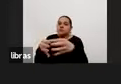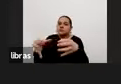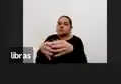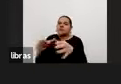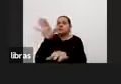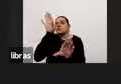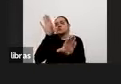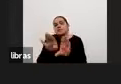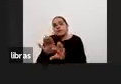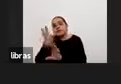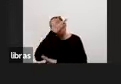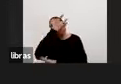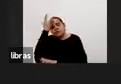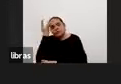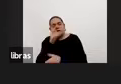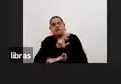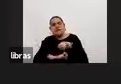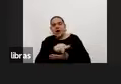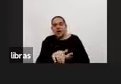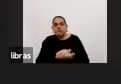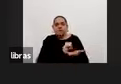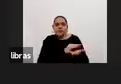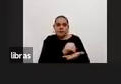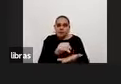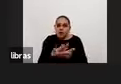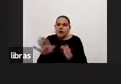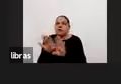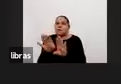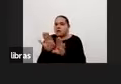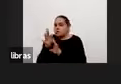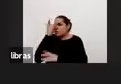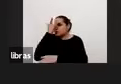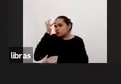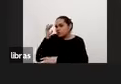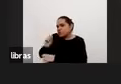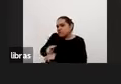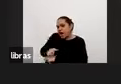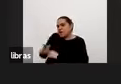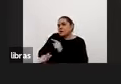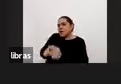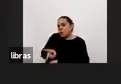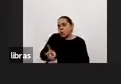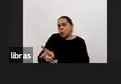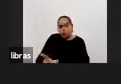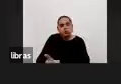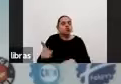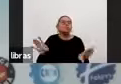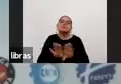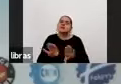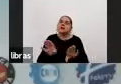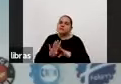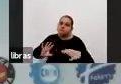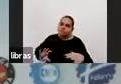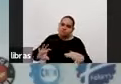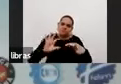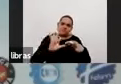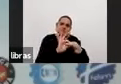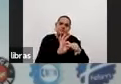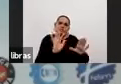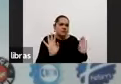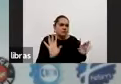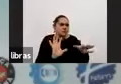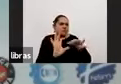foram mandados embora, tem algumas pessoas também que estavam empregadas, que também estão ajudando nós na mobilização. Que legal! E é isso